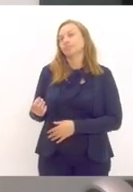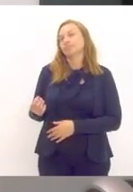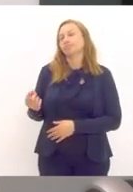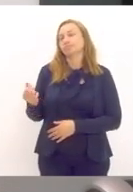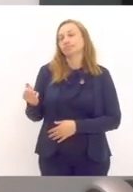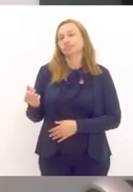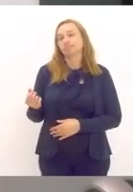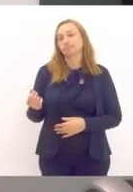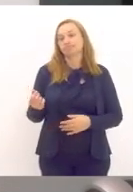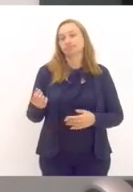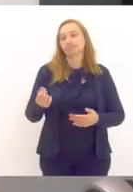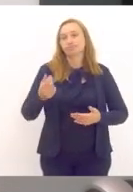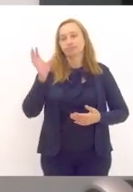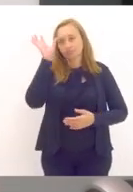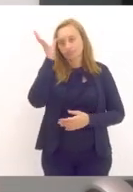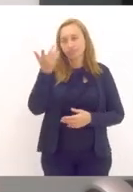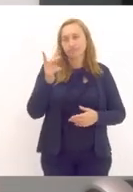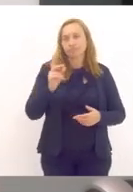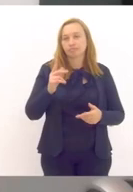vai em frente. Então,